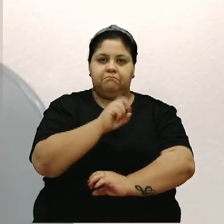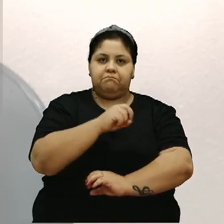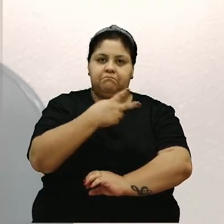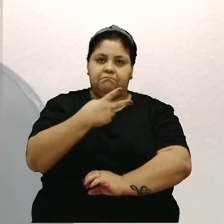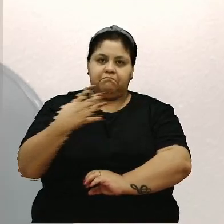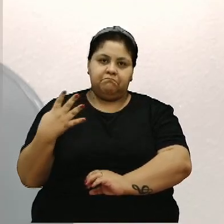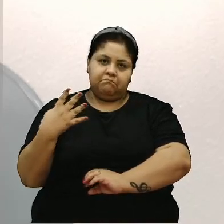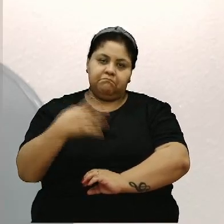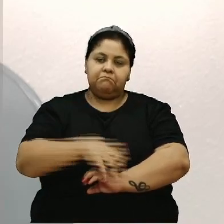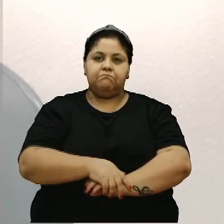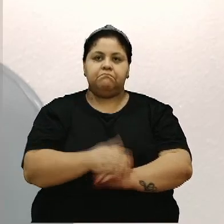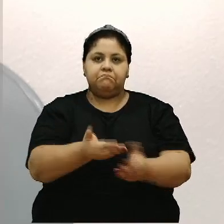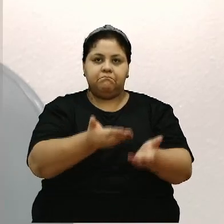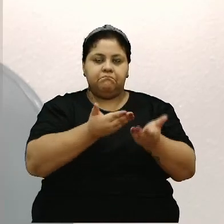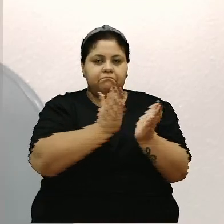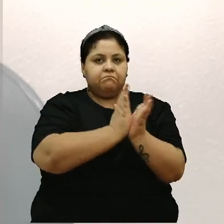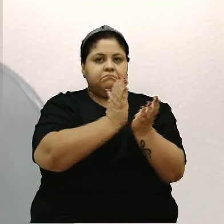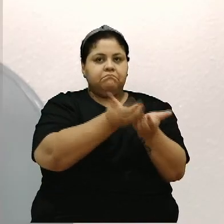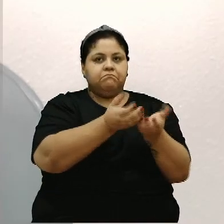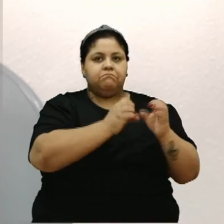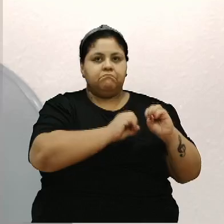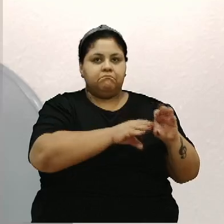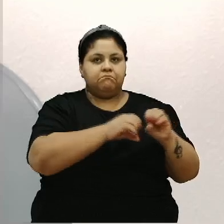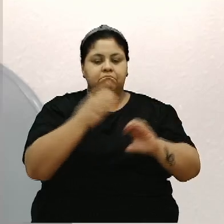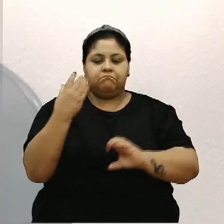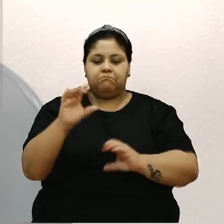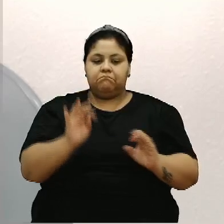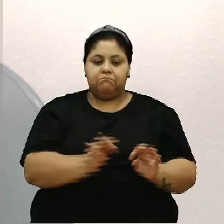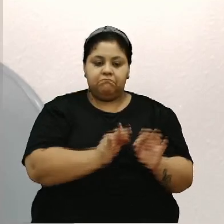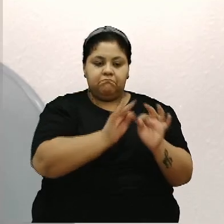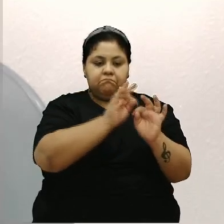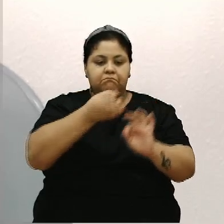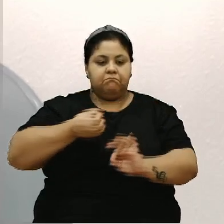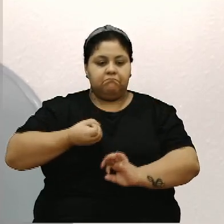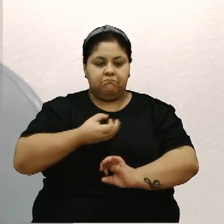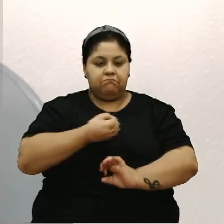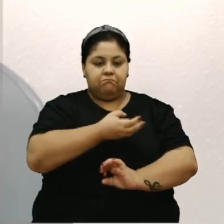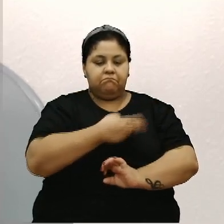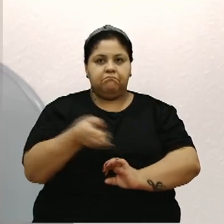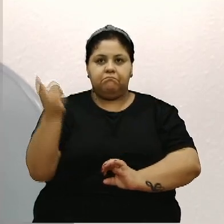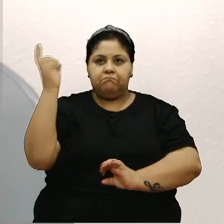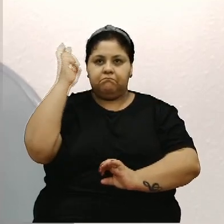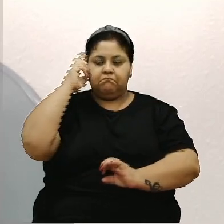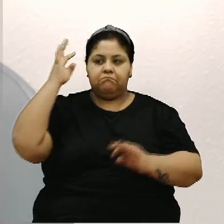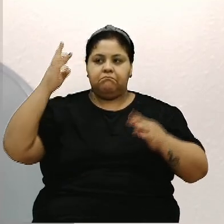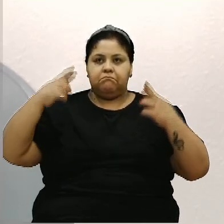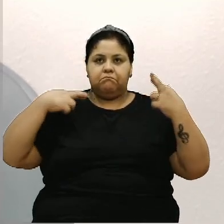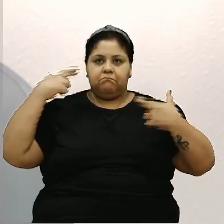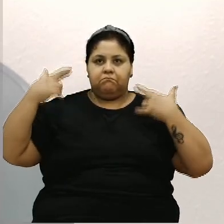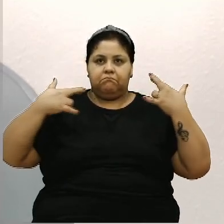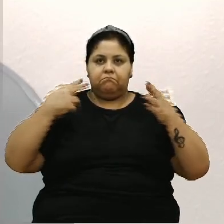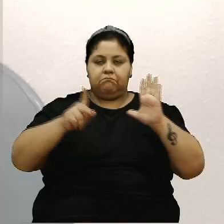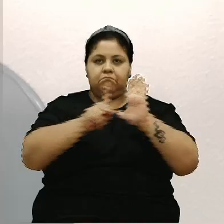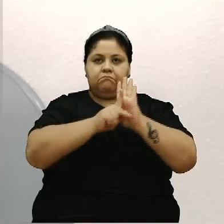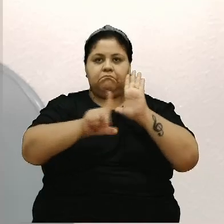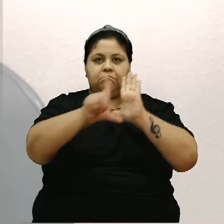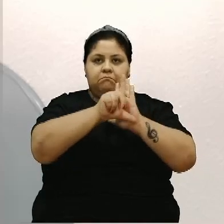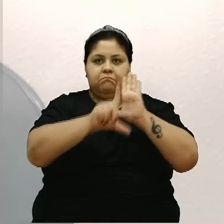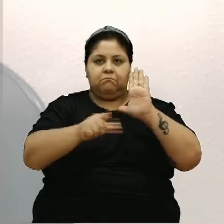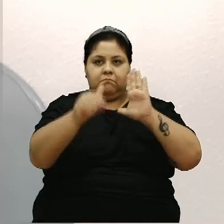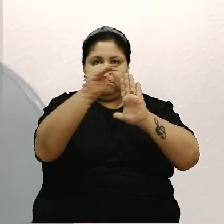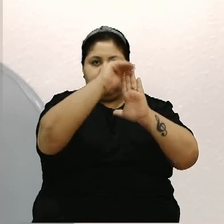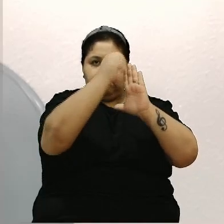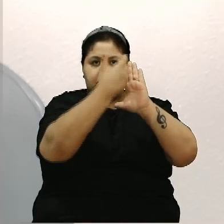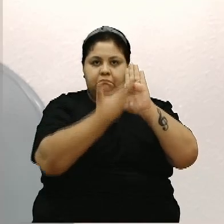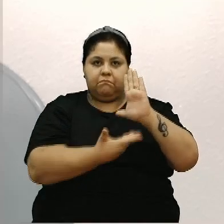105/2024. Recebe esta Comissão de Educação, Ciência, Tecnologia, Inovação, Cultura, Desporto e Lazer o projeto de lei acima